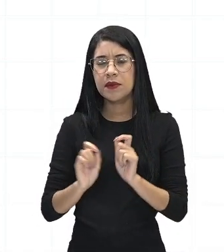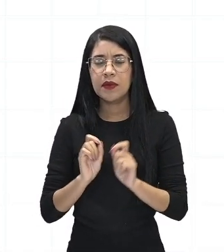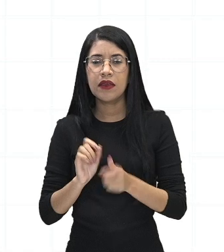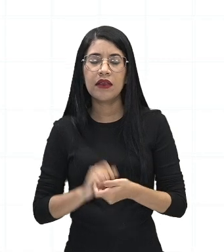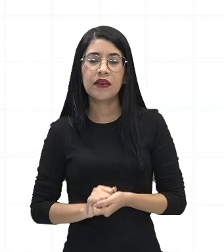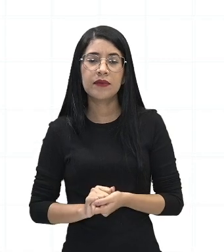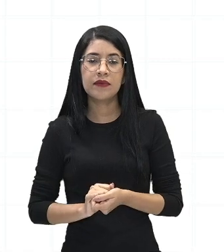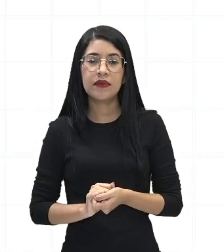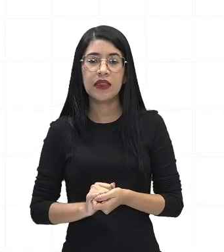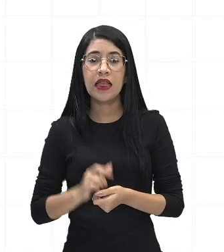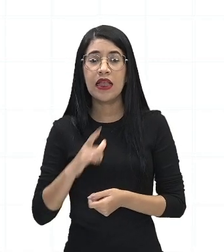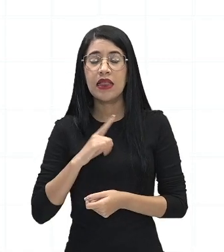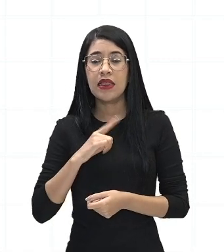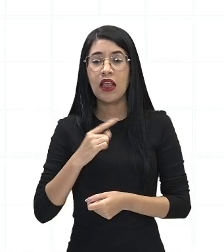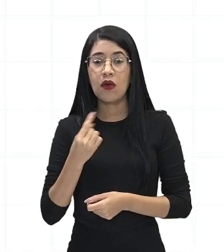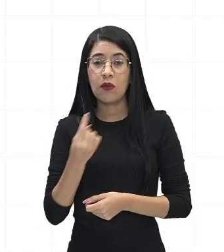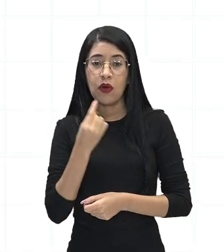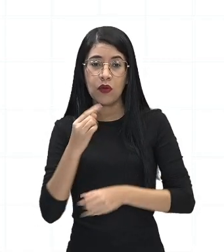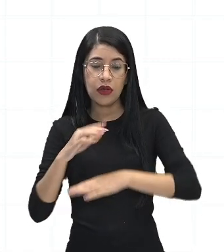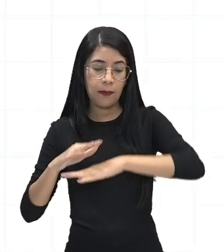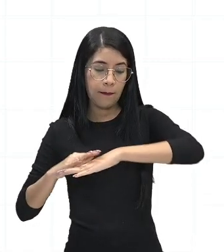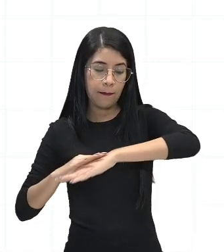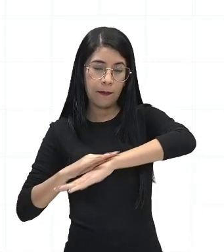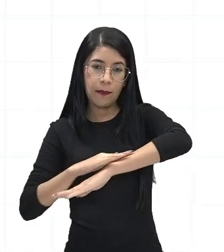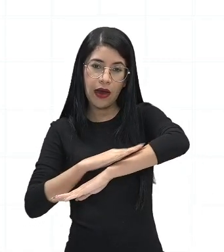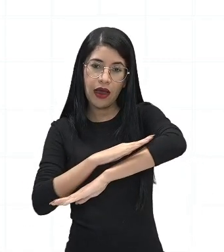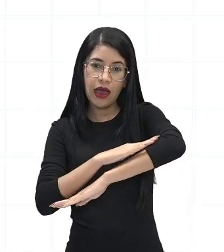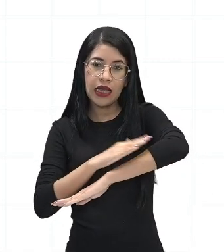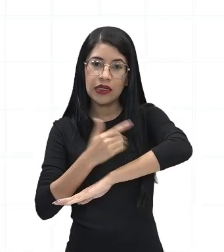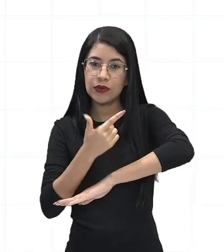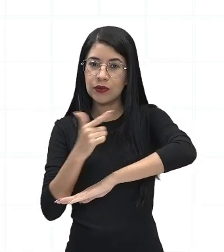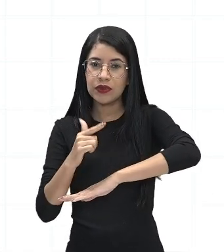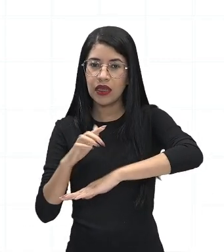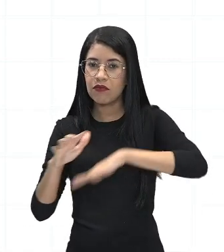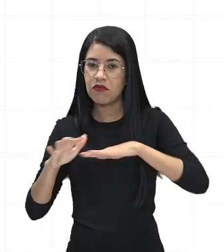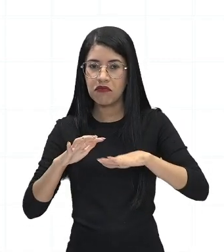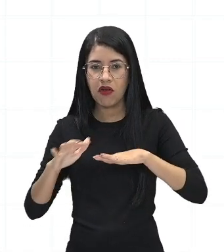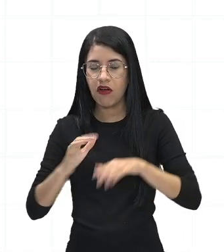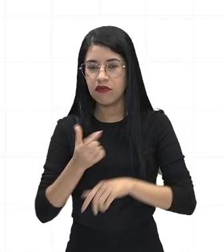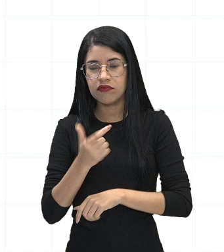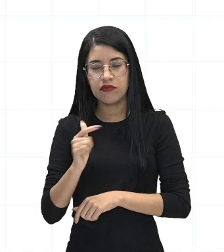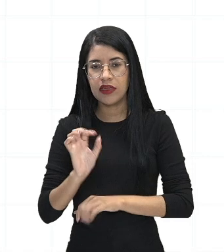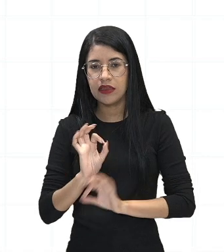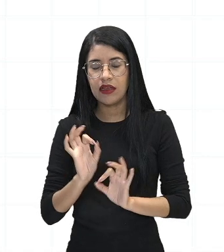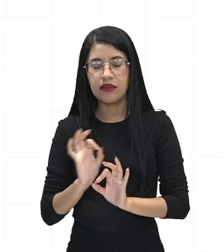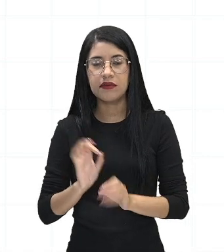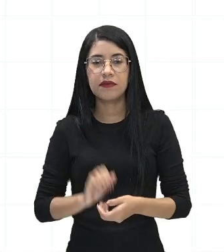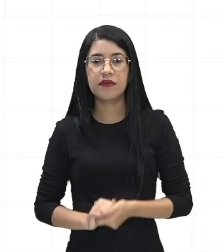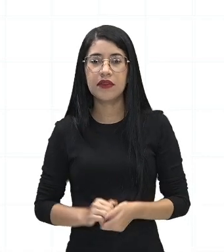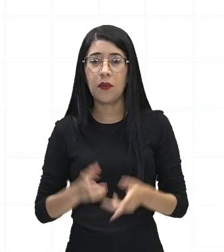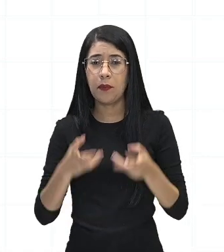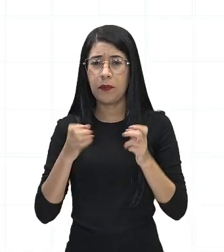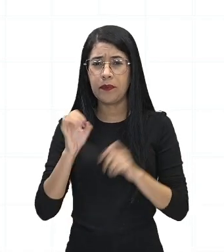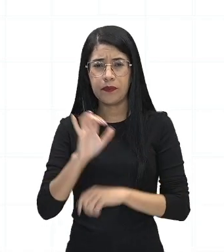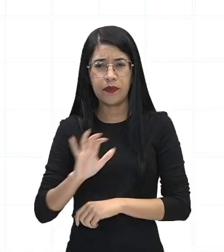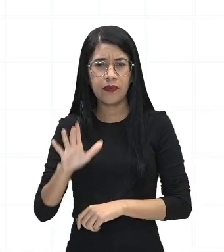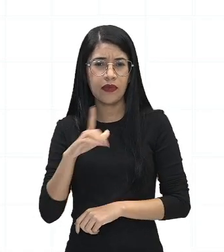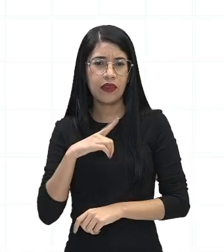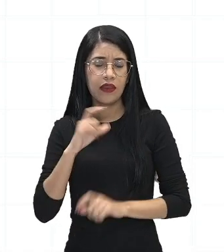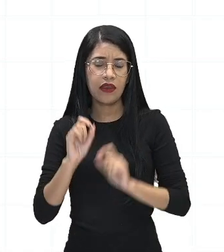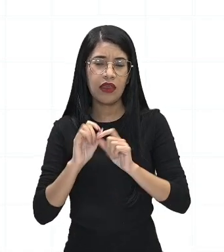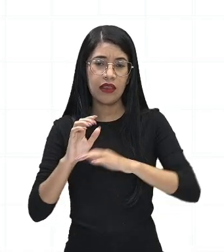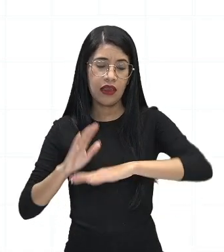formado por uma única peça e não apresenta nenhuma parte móvel. Conforme você observa na imagem, olha, nós temos